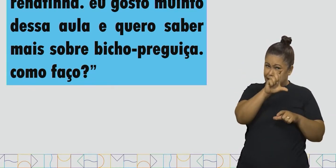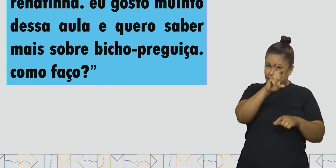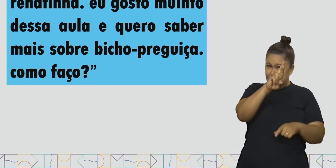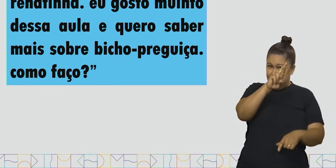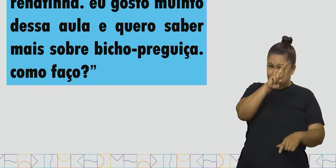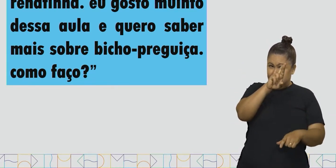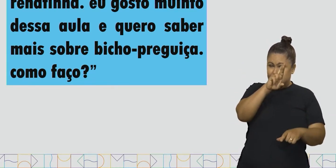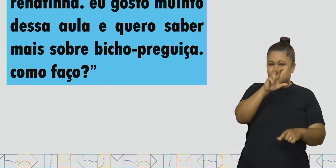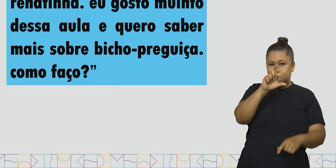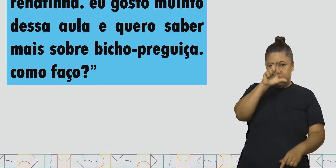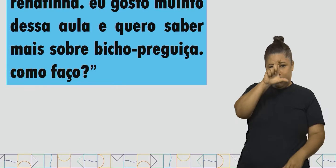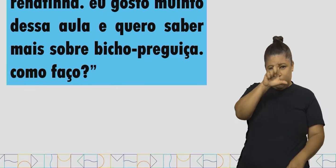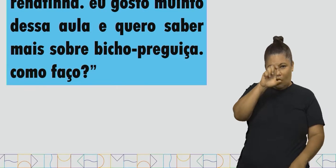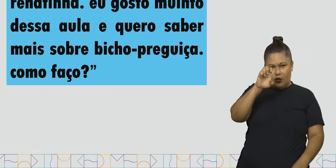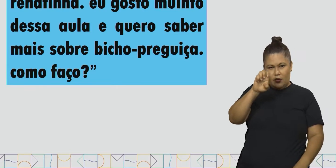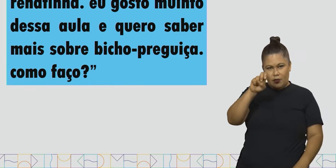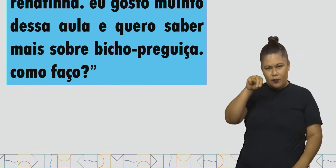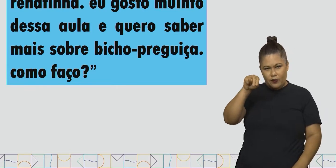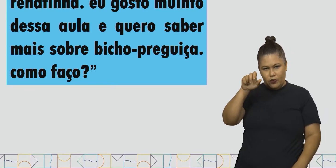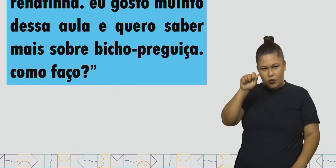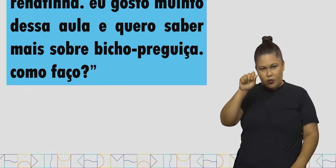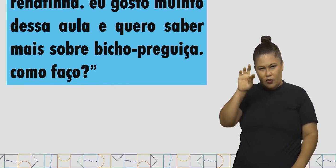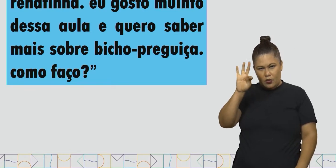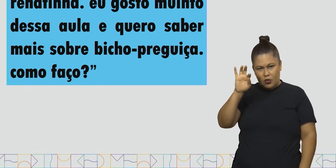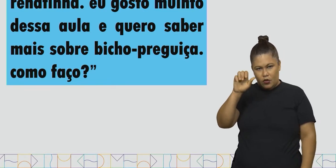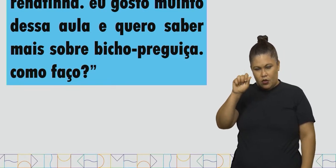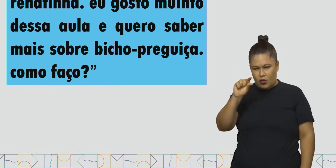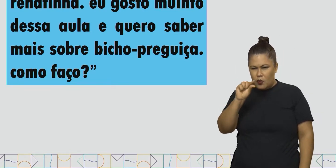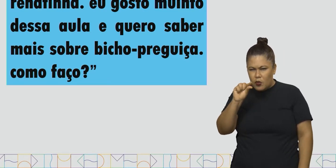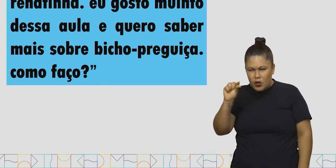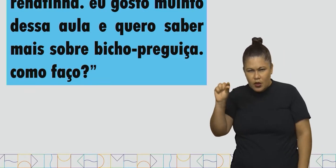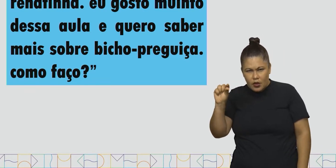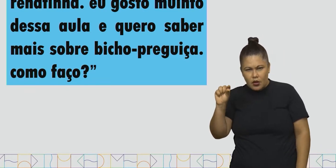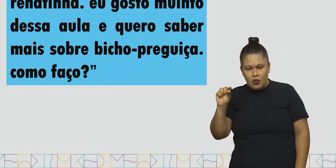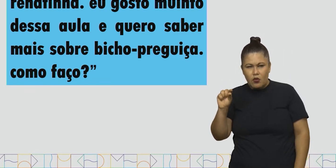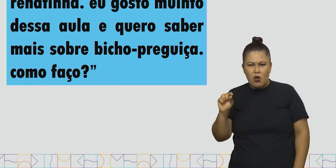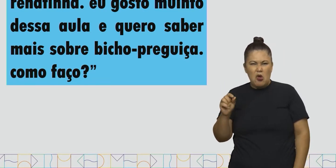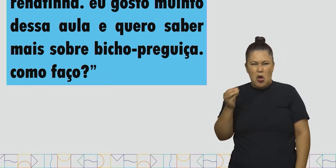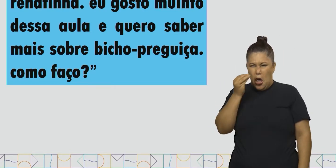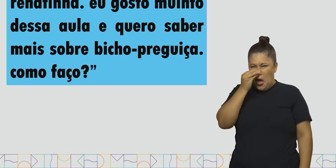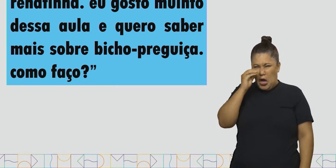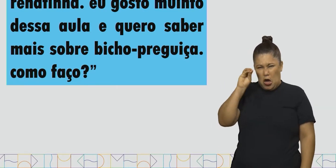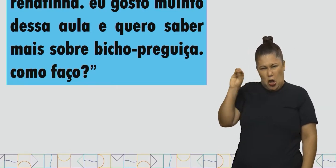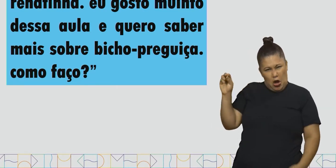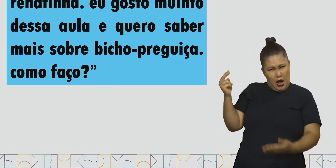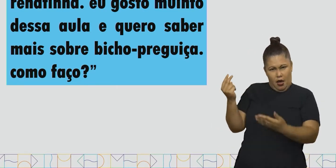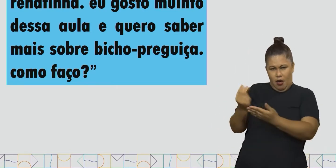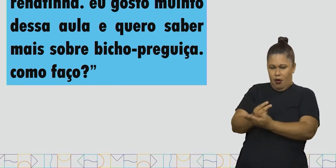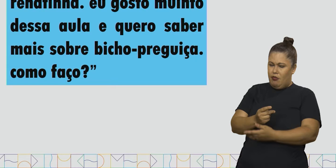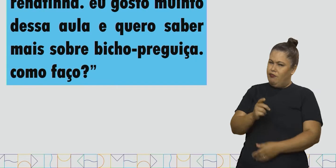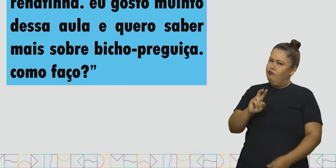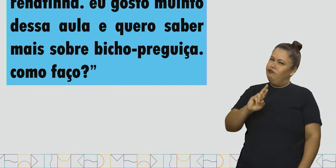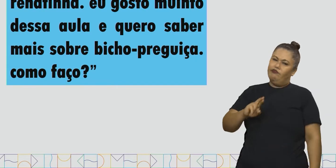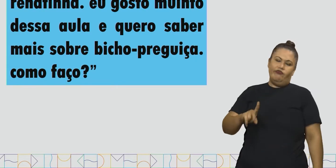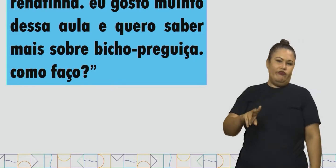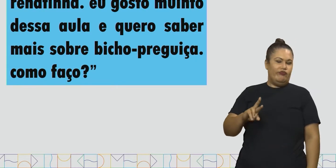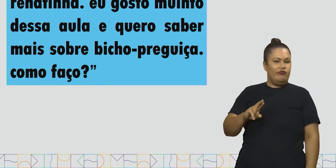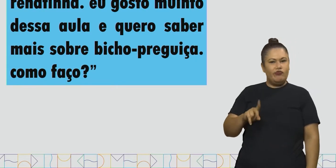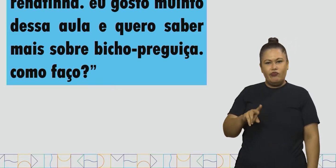isso Renatinha precisa ser reescrito. Você não pode deixar para lá ou ignorar isso e fazer de qualquer